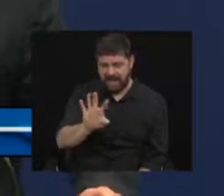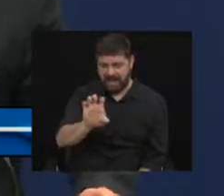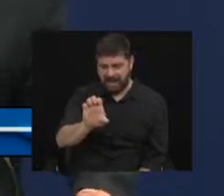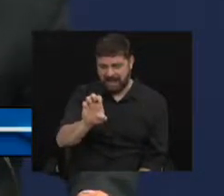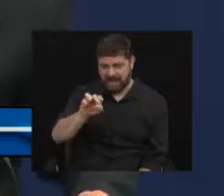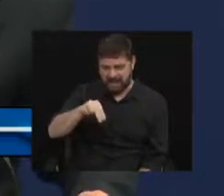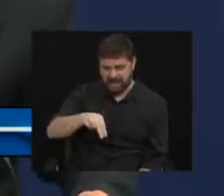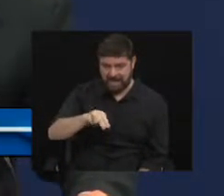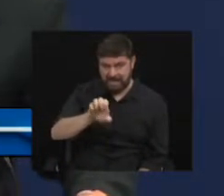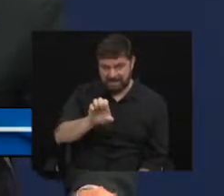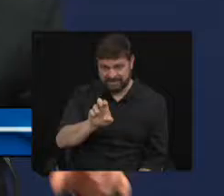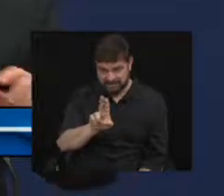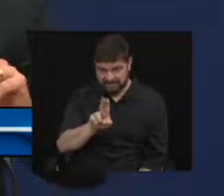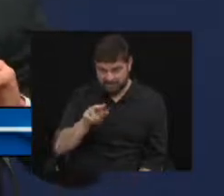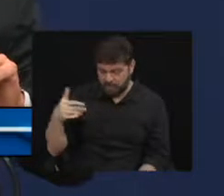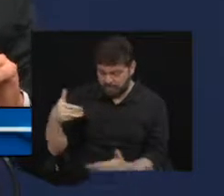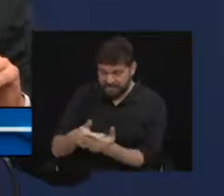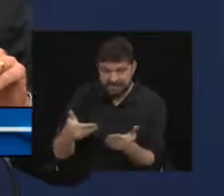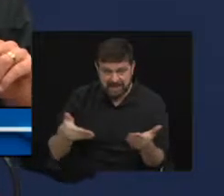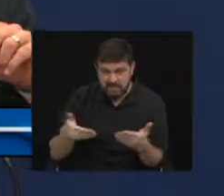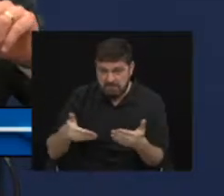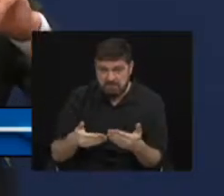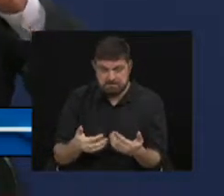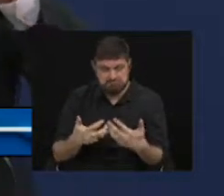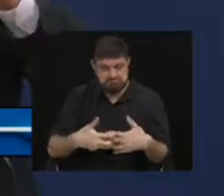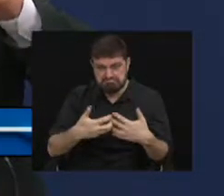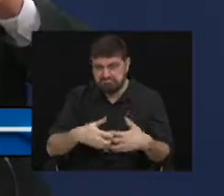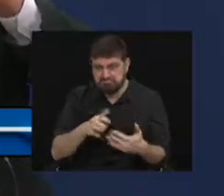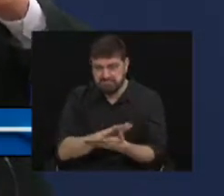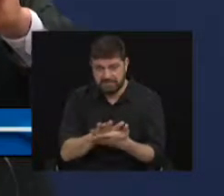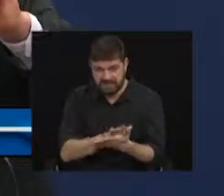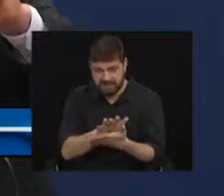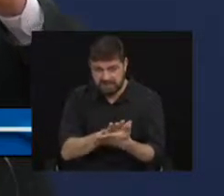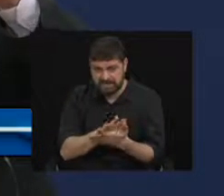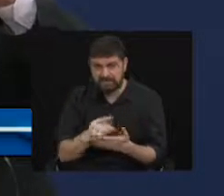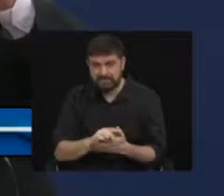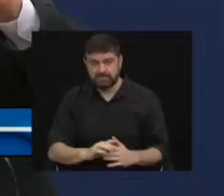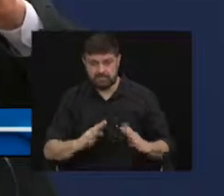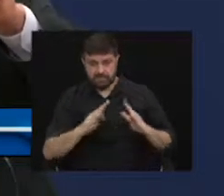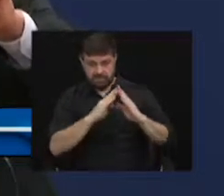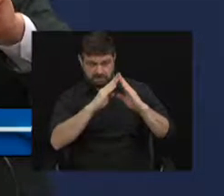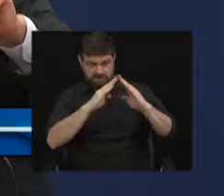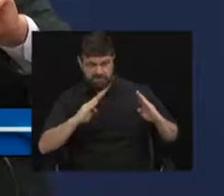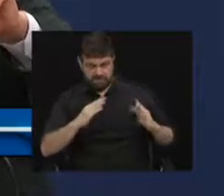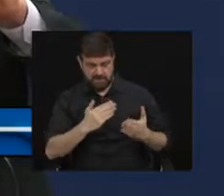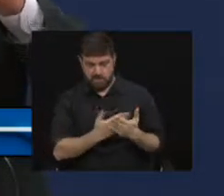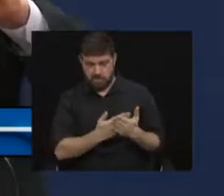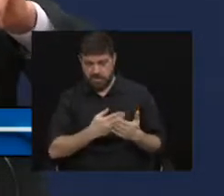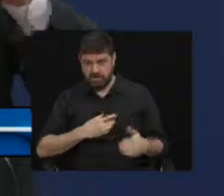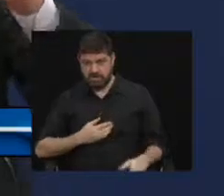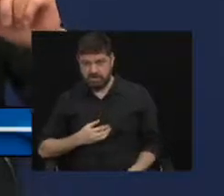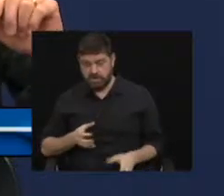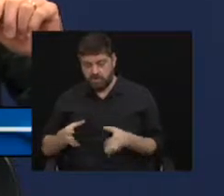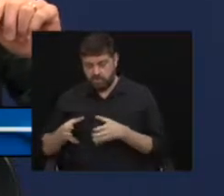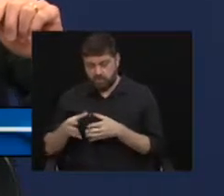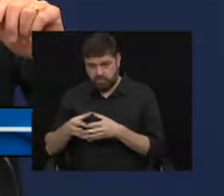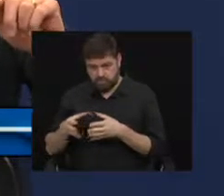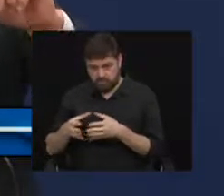2014 e 2015, 12 imóveis comprados na cidade de Campinas, 12